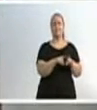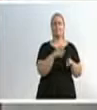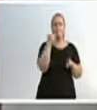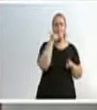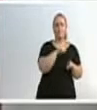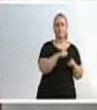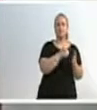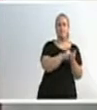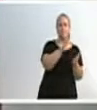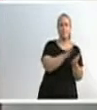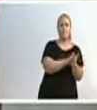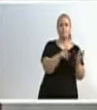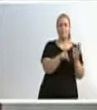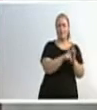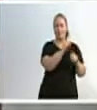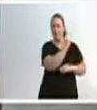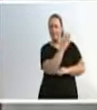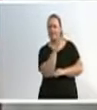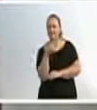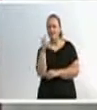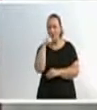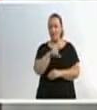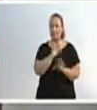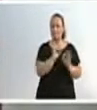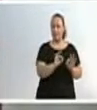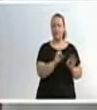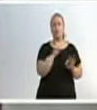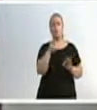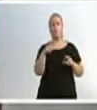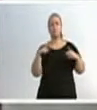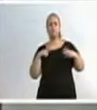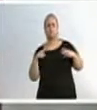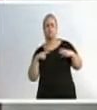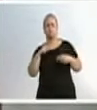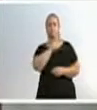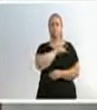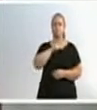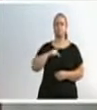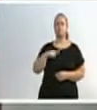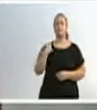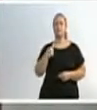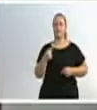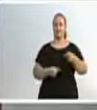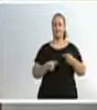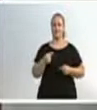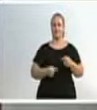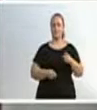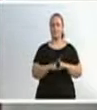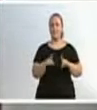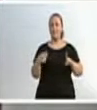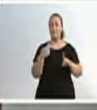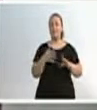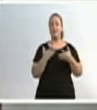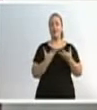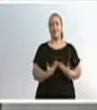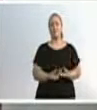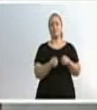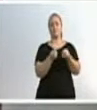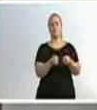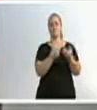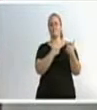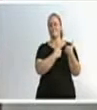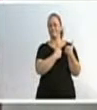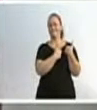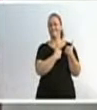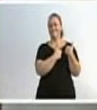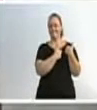se nós vamos desenvolver uma política pública ou privada, isso é algo que a gente tem que discutir, mas nós temos que assumir essa responsabilidade. E eu quero, a partir